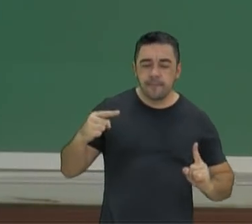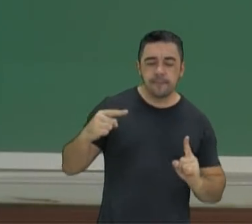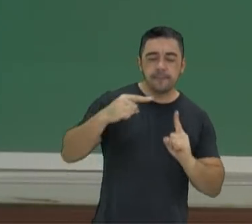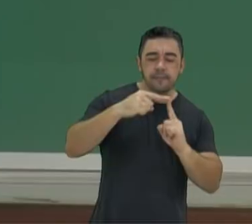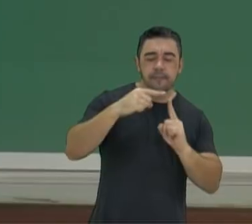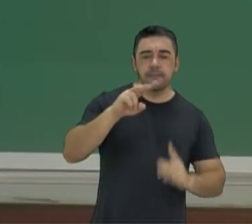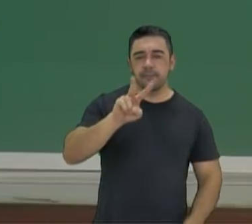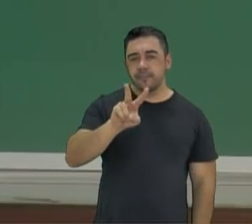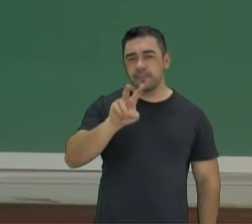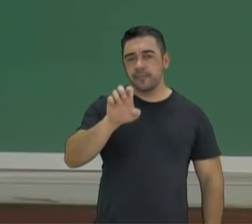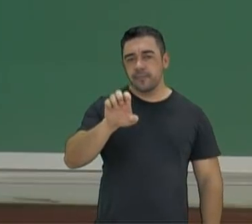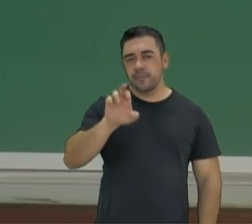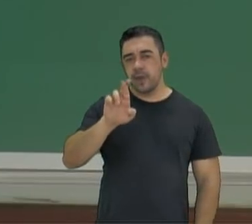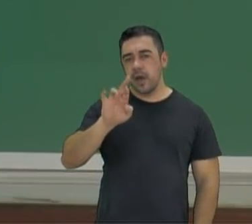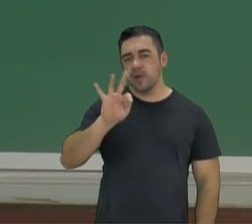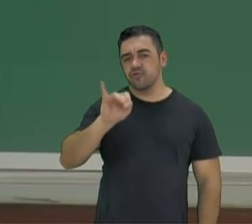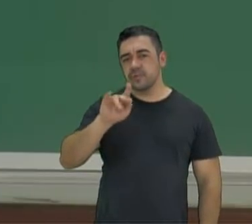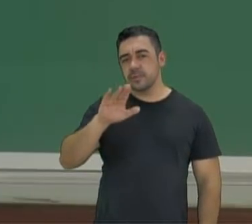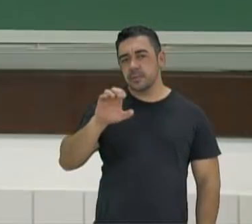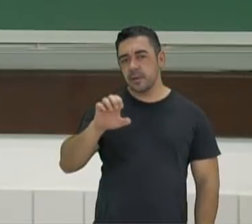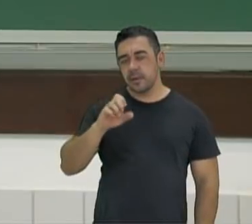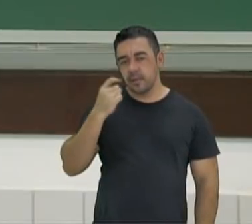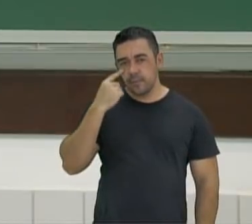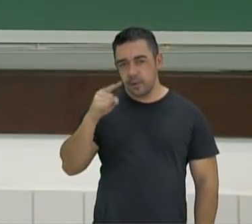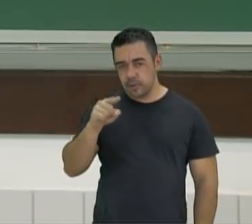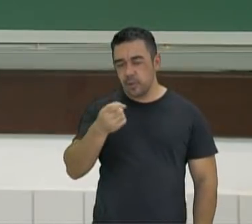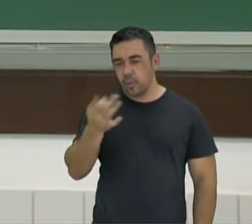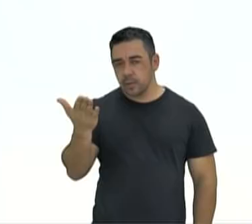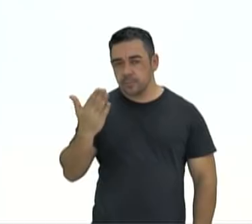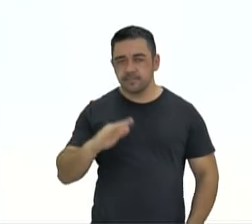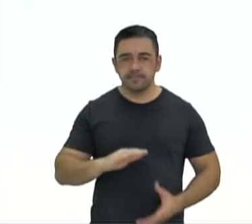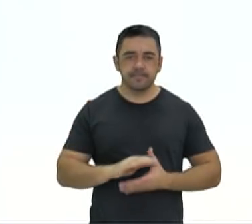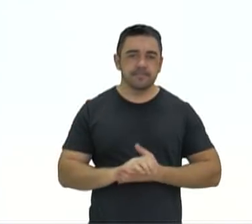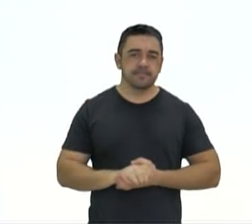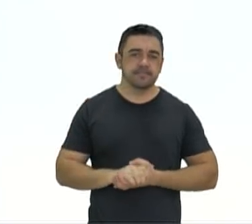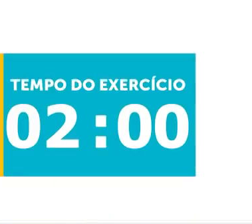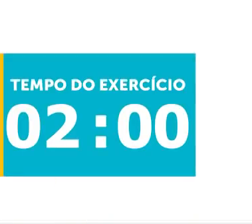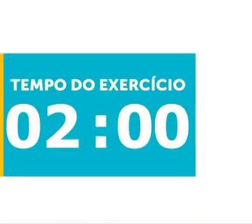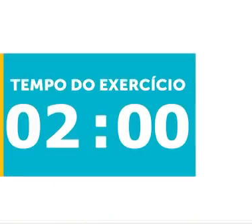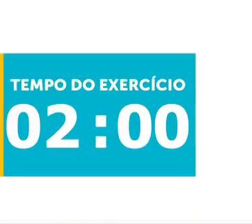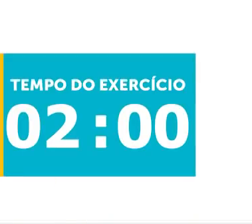prisma? Então eu tenho que contar cada pontinho aqui. Tempo para vocês.